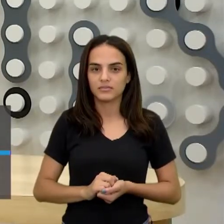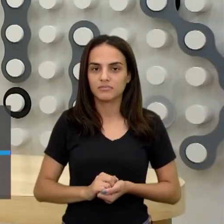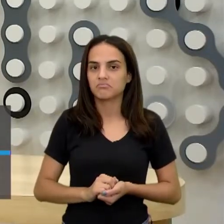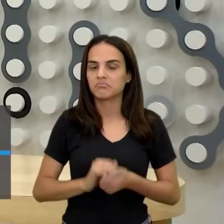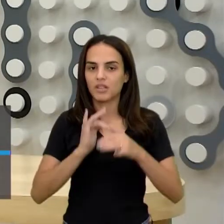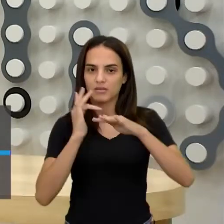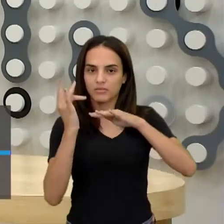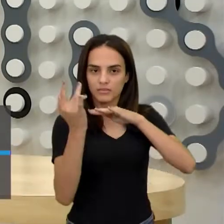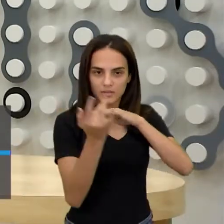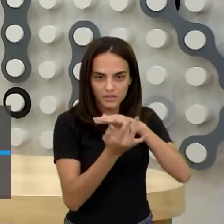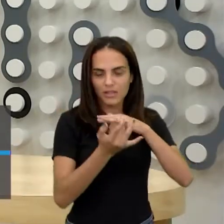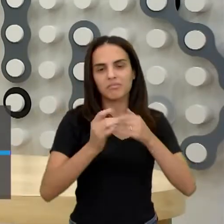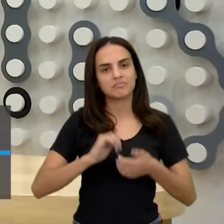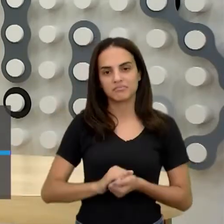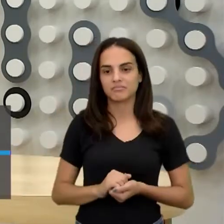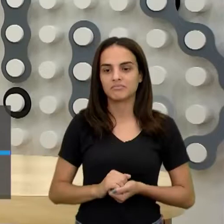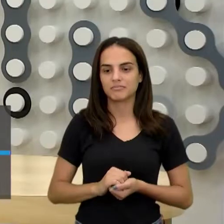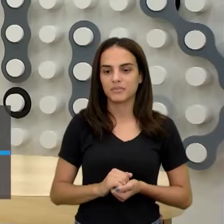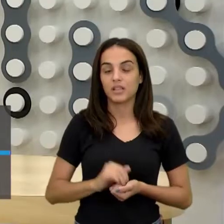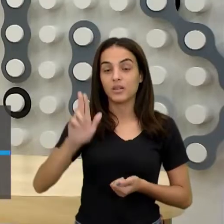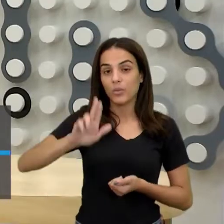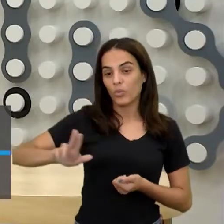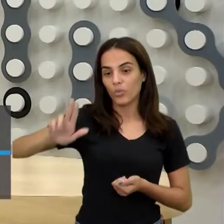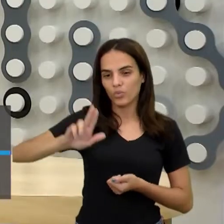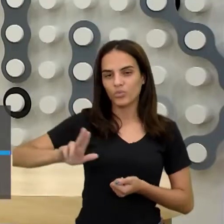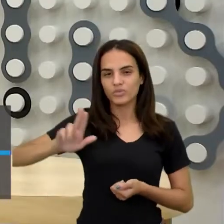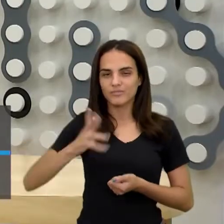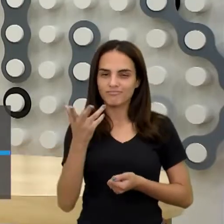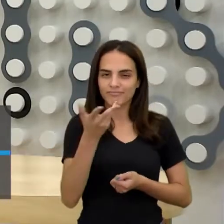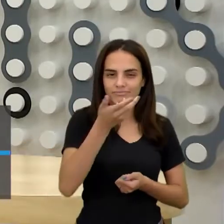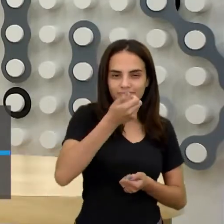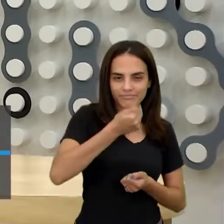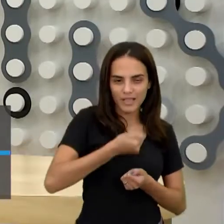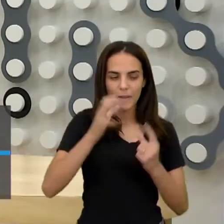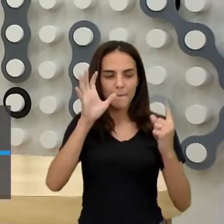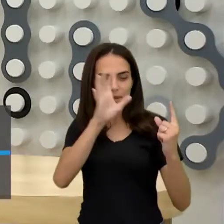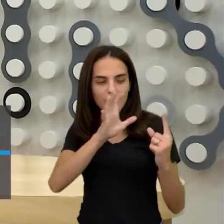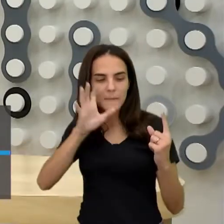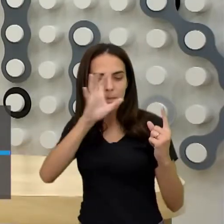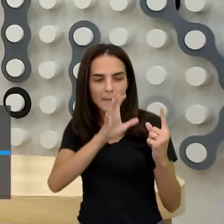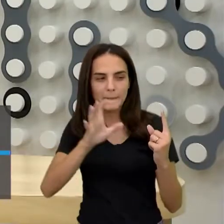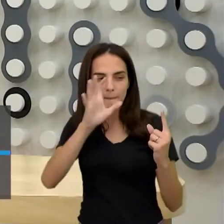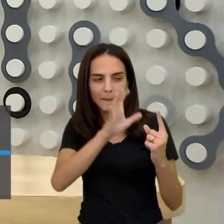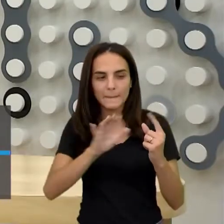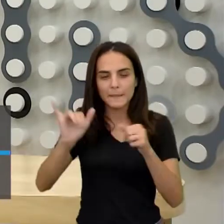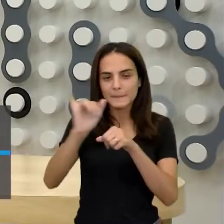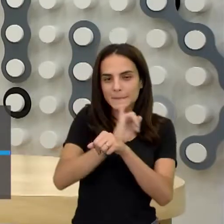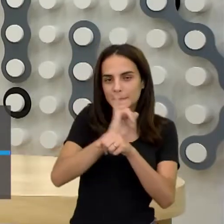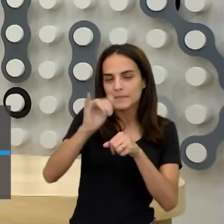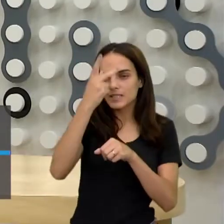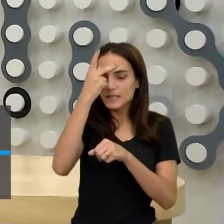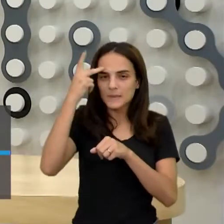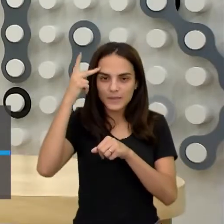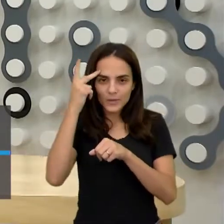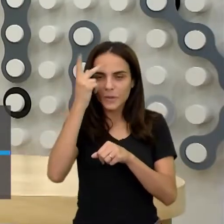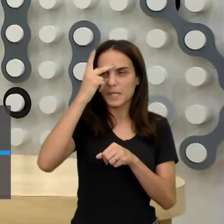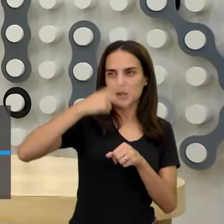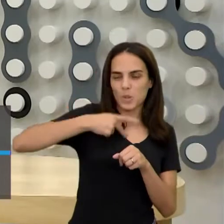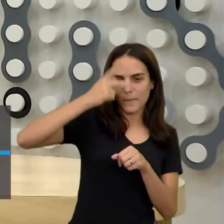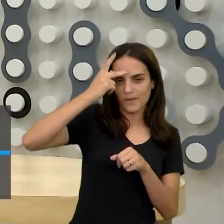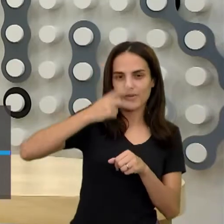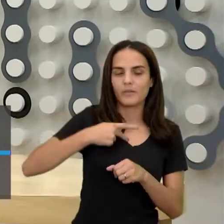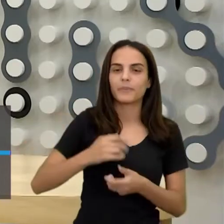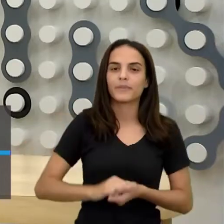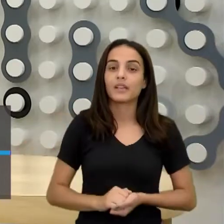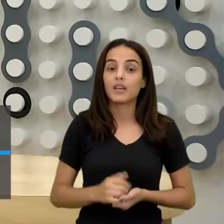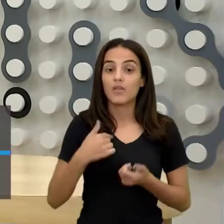redes sociais, né, que usam de outras estratégias para manipular as pessoas, ou seja, fazer as pessoas agirem da maneira que elas querem. Quando